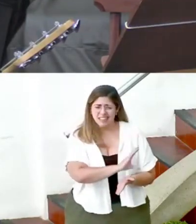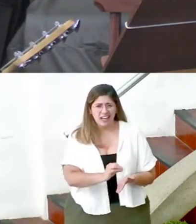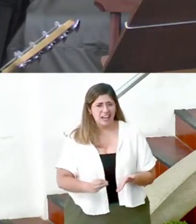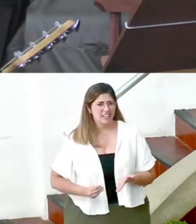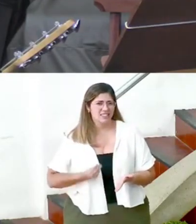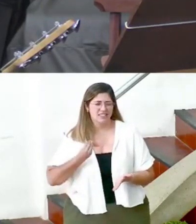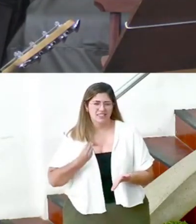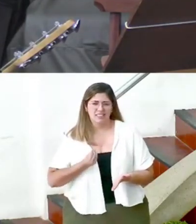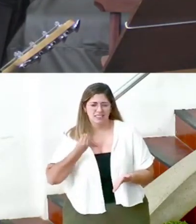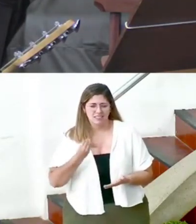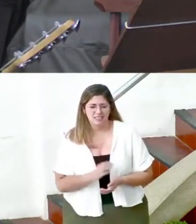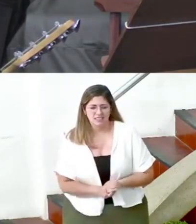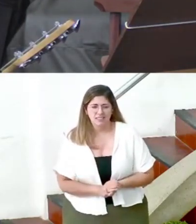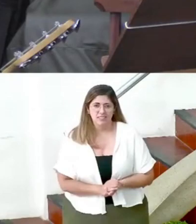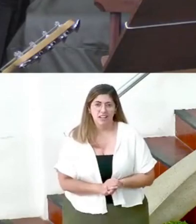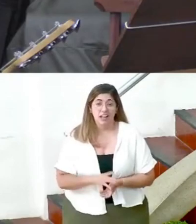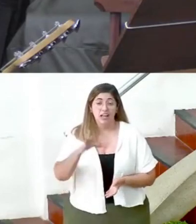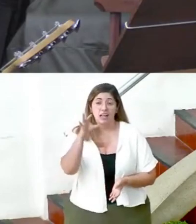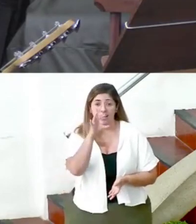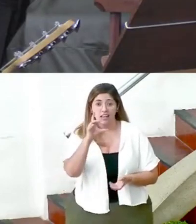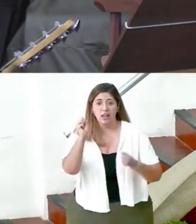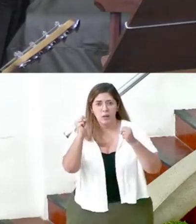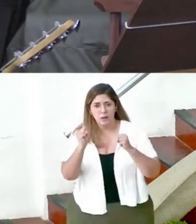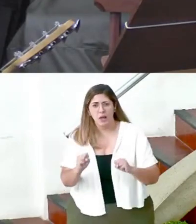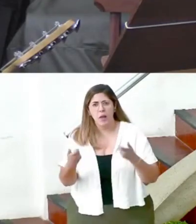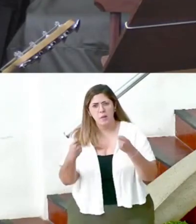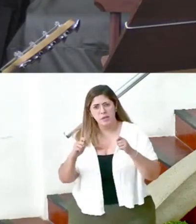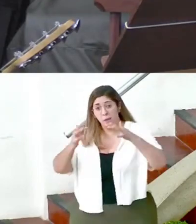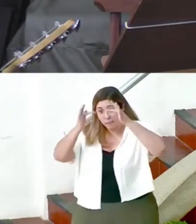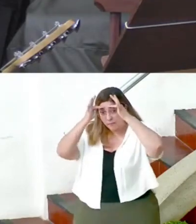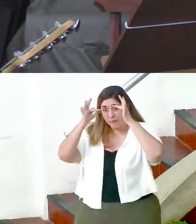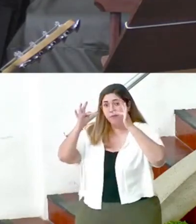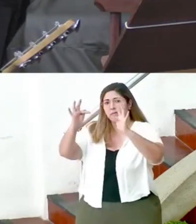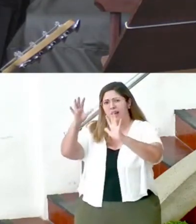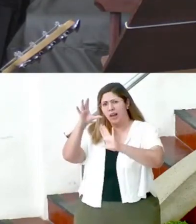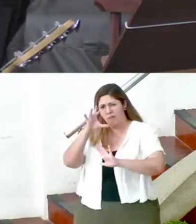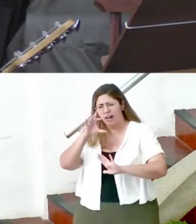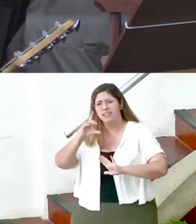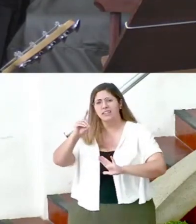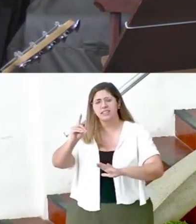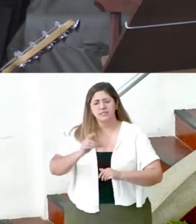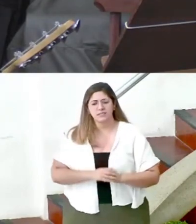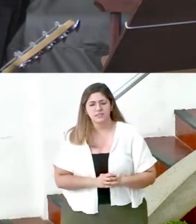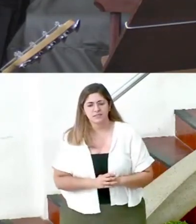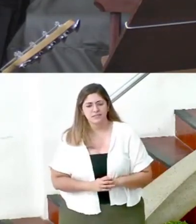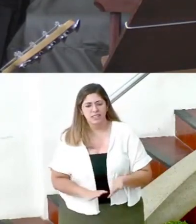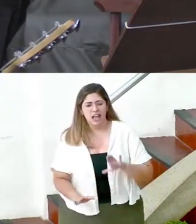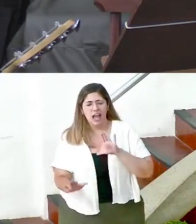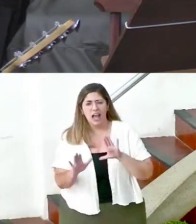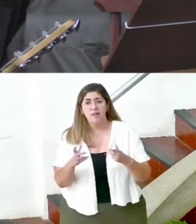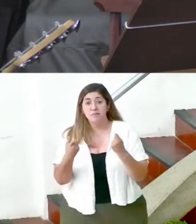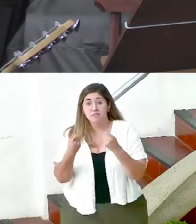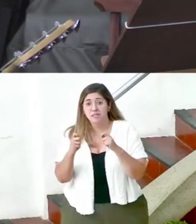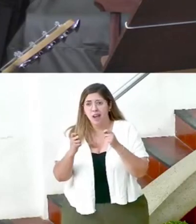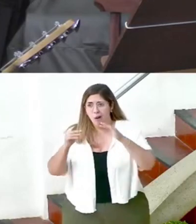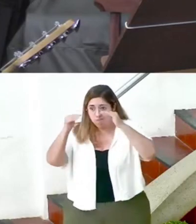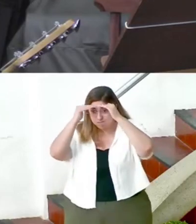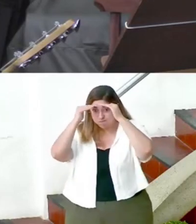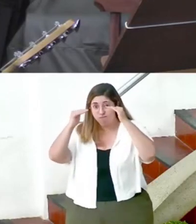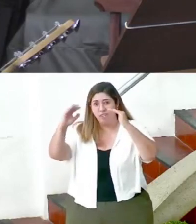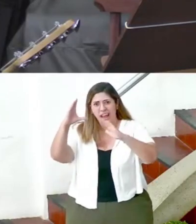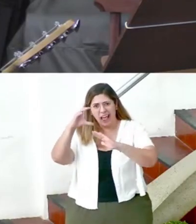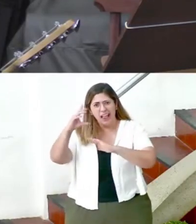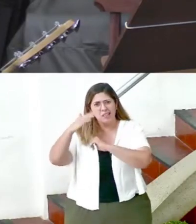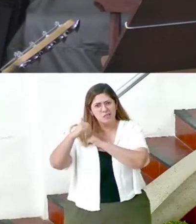ser glorificado, de que devemos ser fiéis ao Senhor, eles perdem a noção que devemos ser obedientes à voz que nos